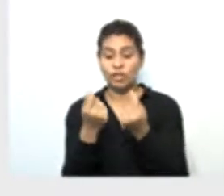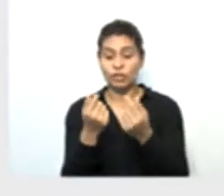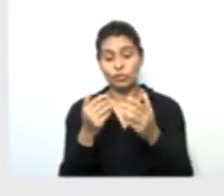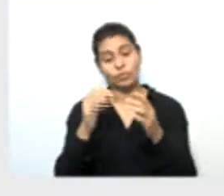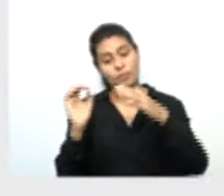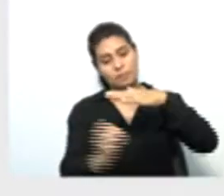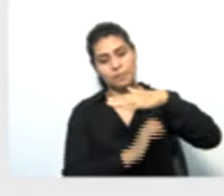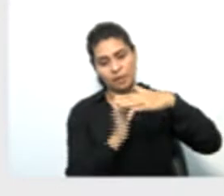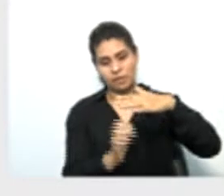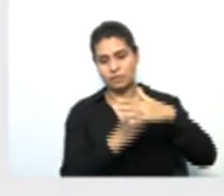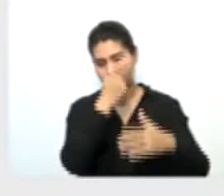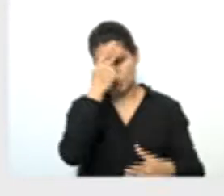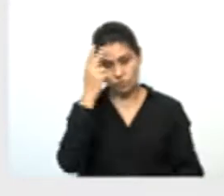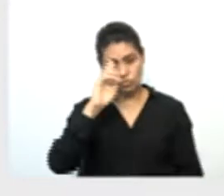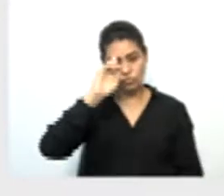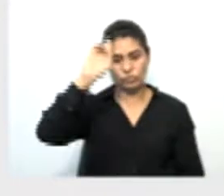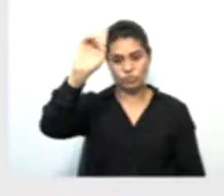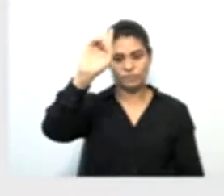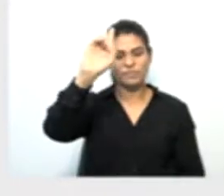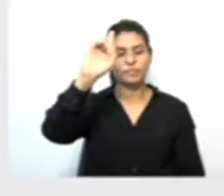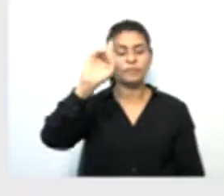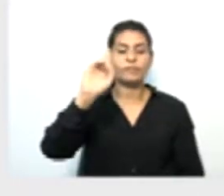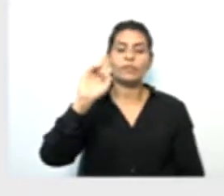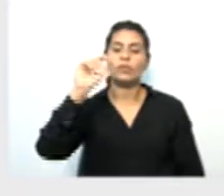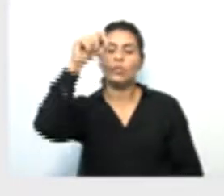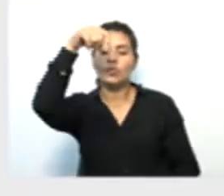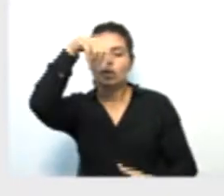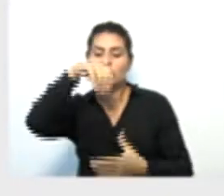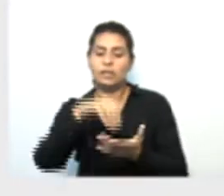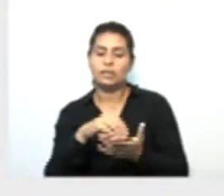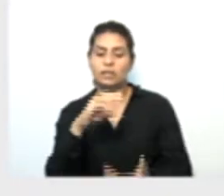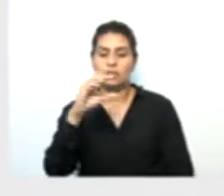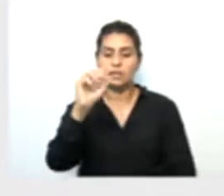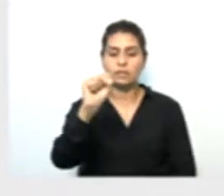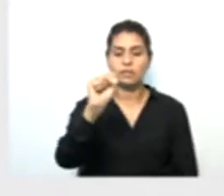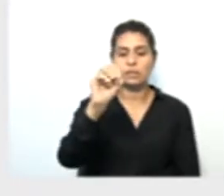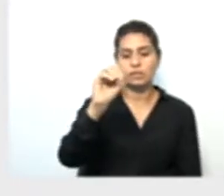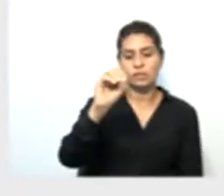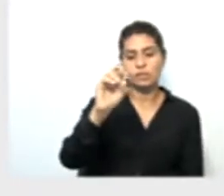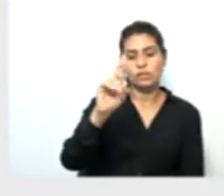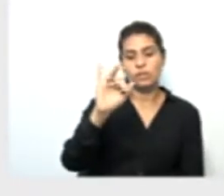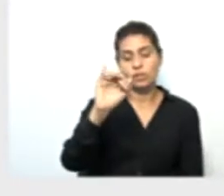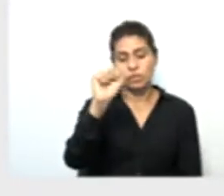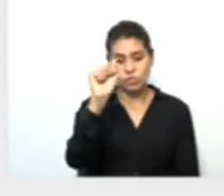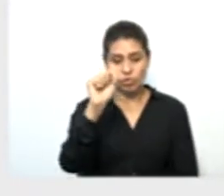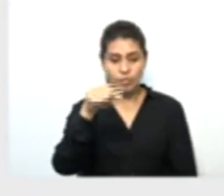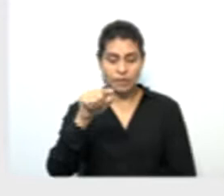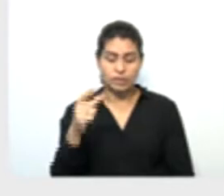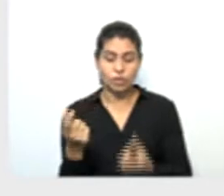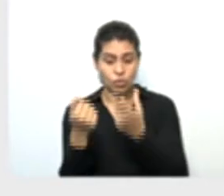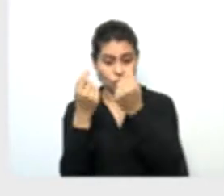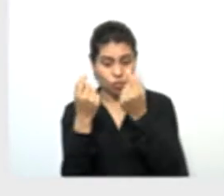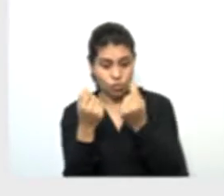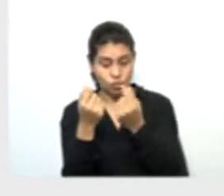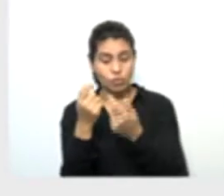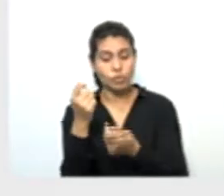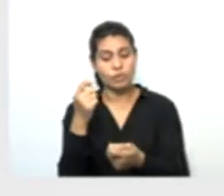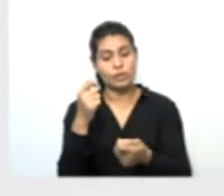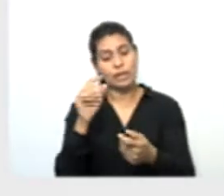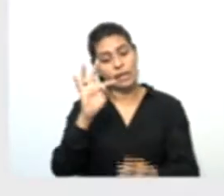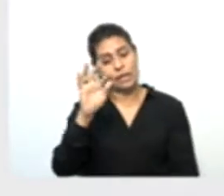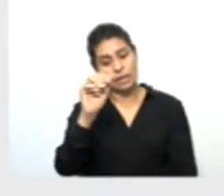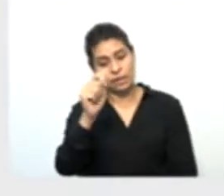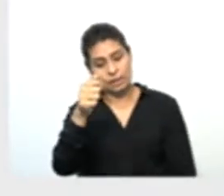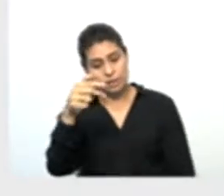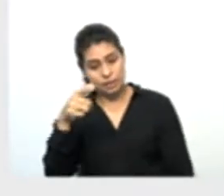investimentos. Já as sobras acontecem dentro das cooperativas, quando a taxa administrativa, que representa